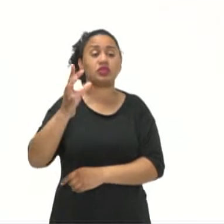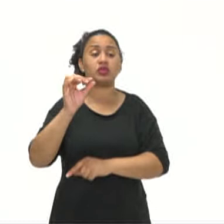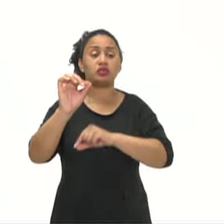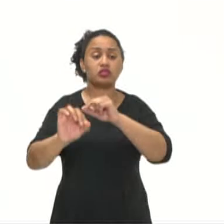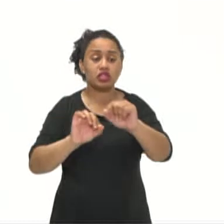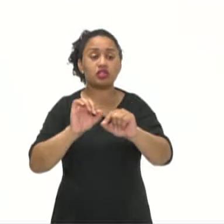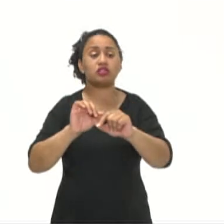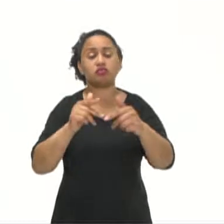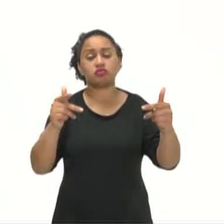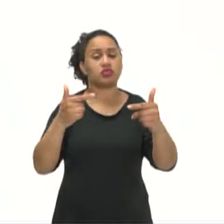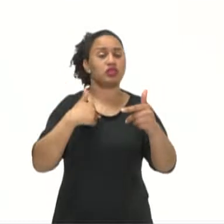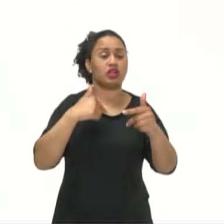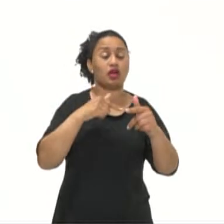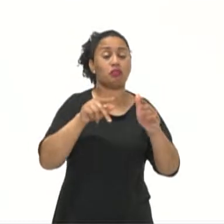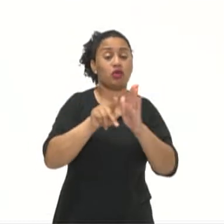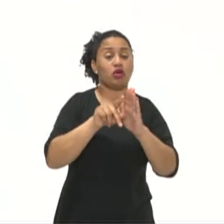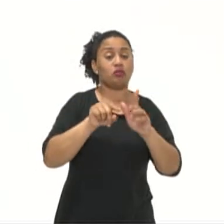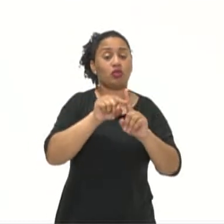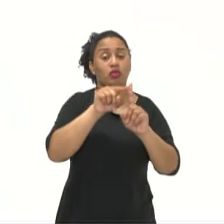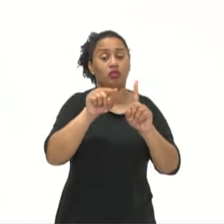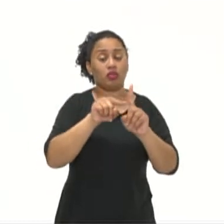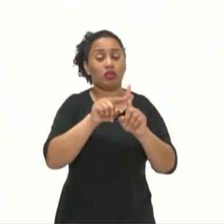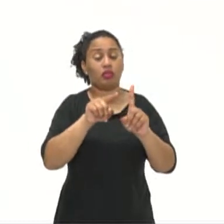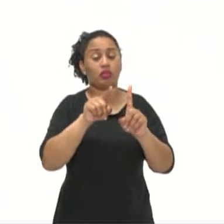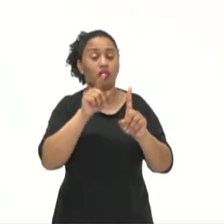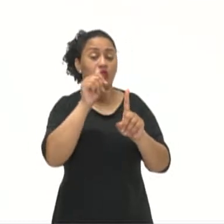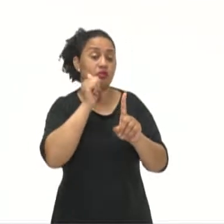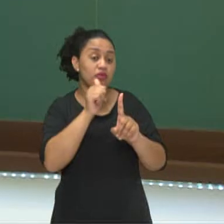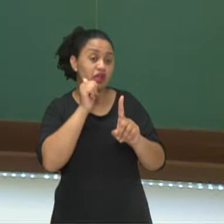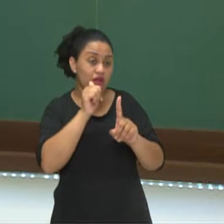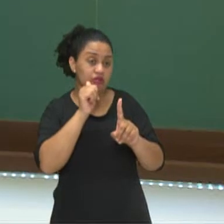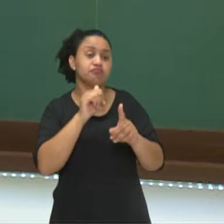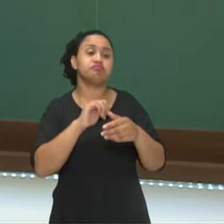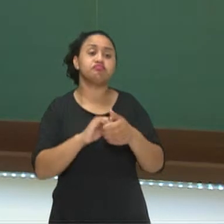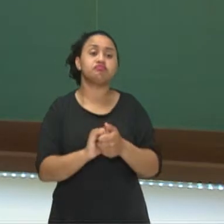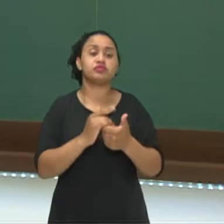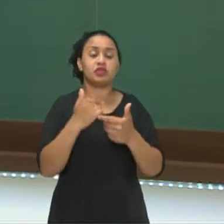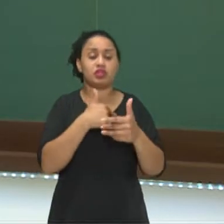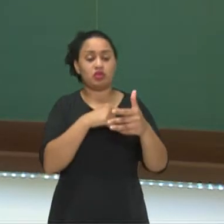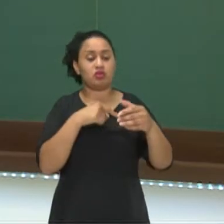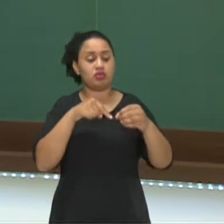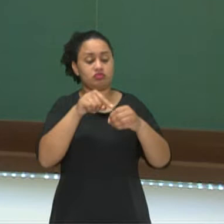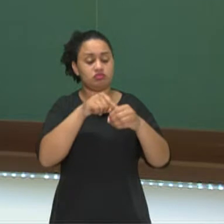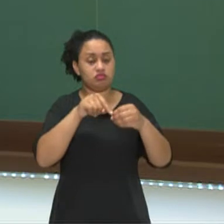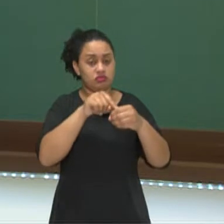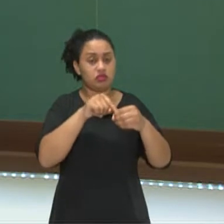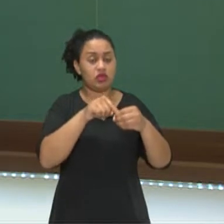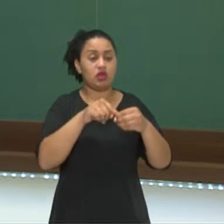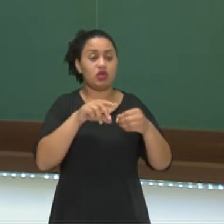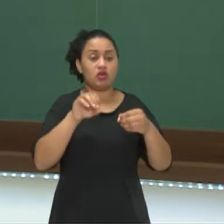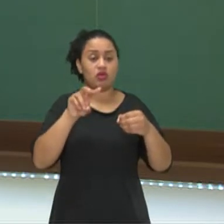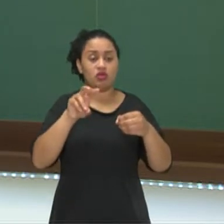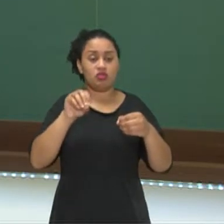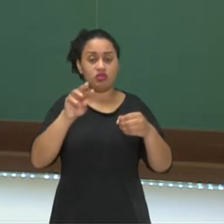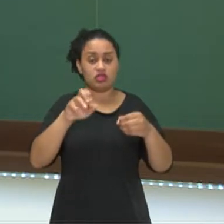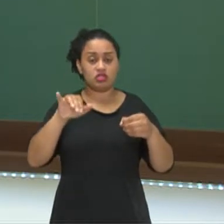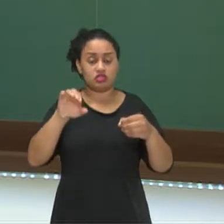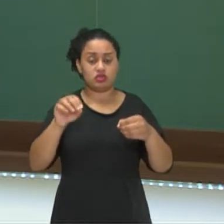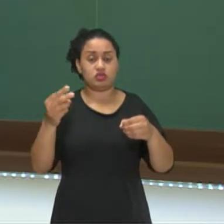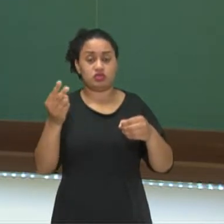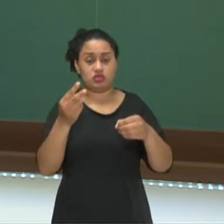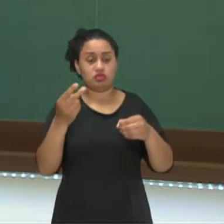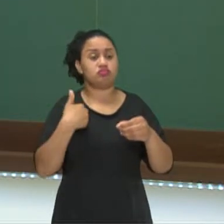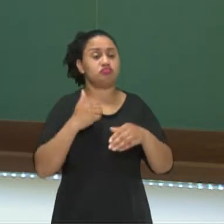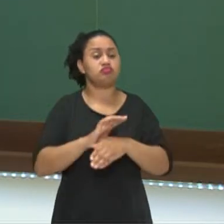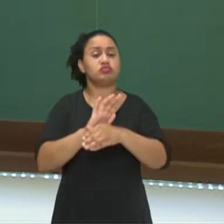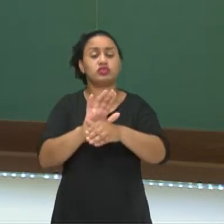pelos fatores maternos. Então, determinados fatores que estão presentes no ovócito secundário é que vão